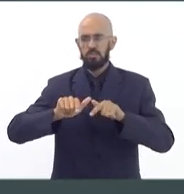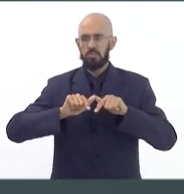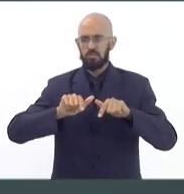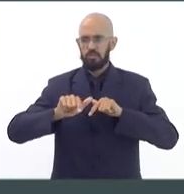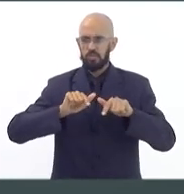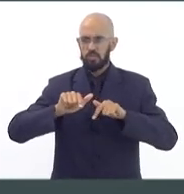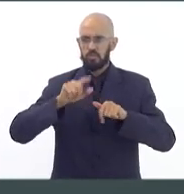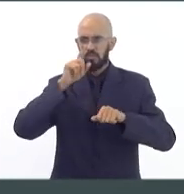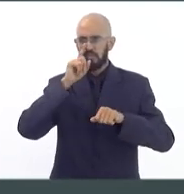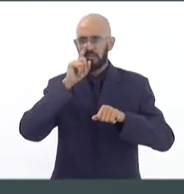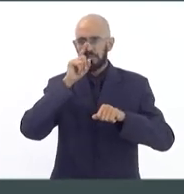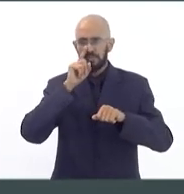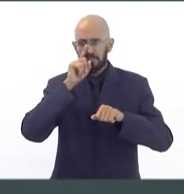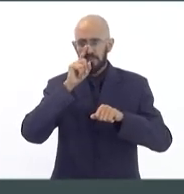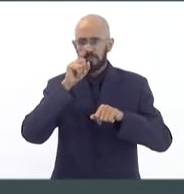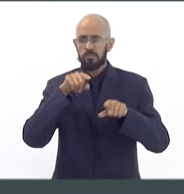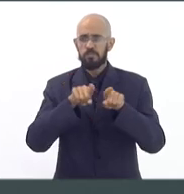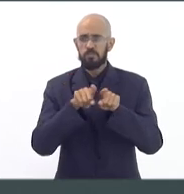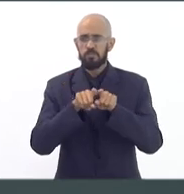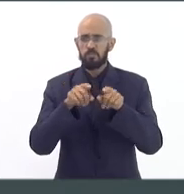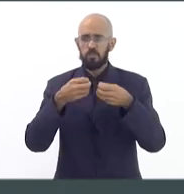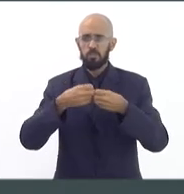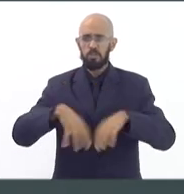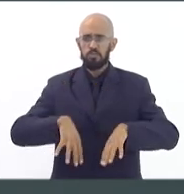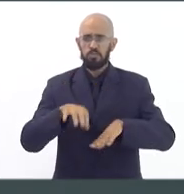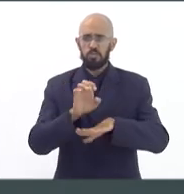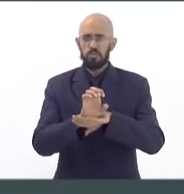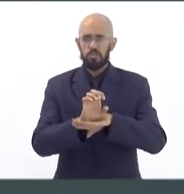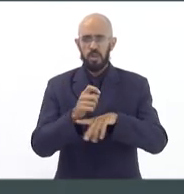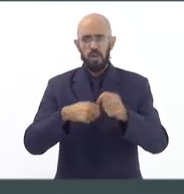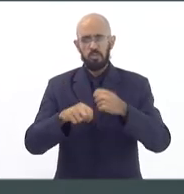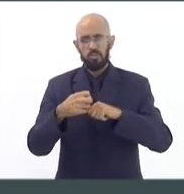prejuízo à economia do estado e prejuízo a concessionário